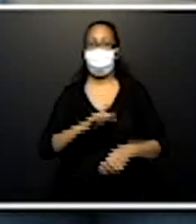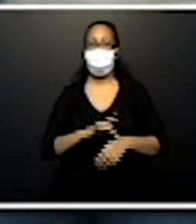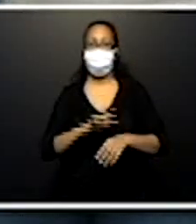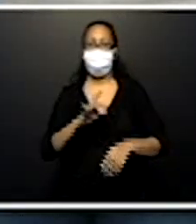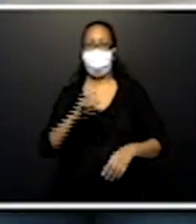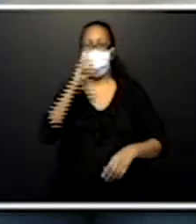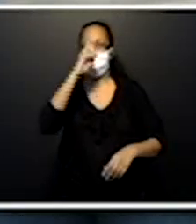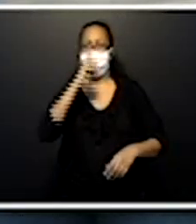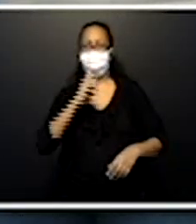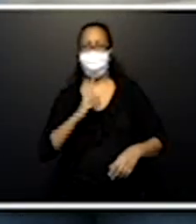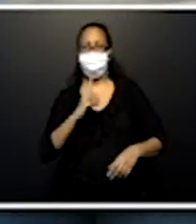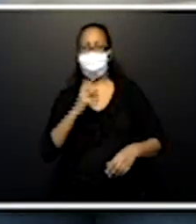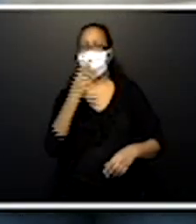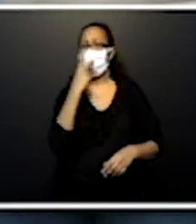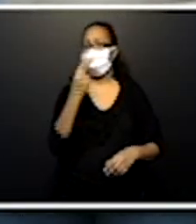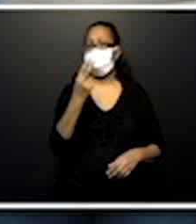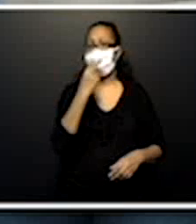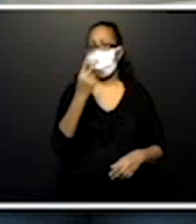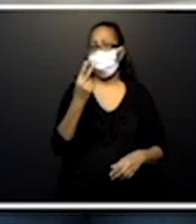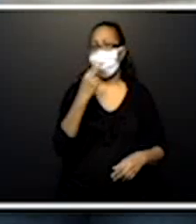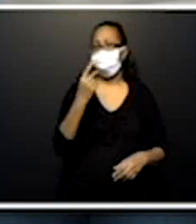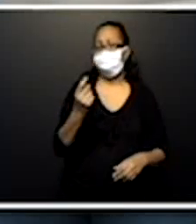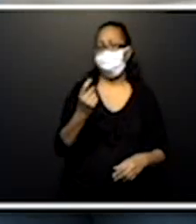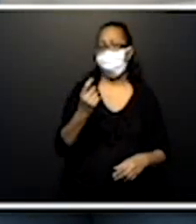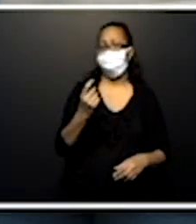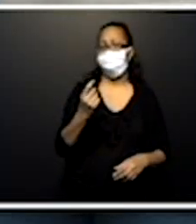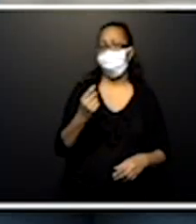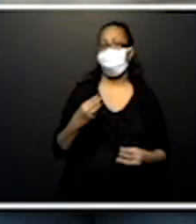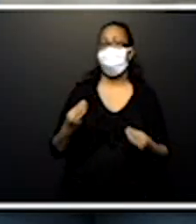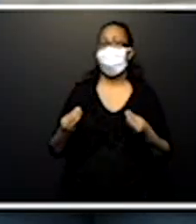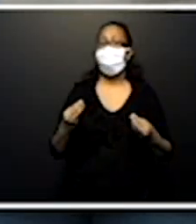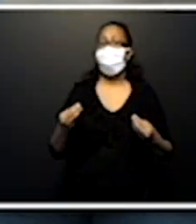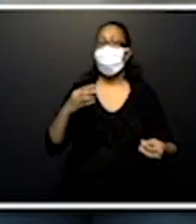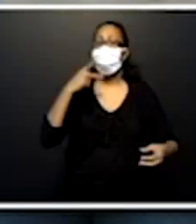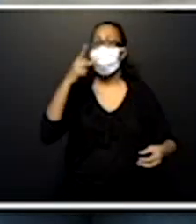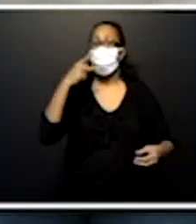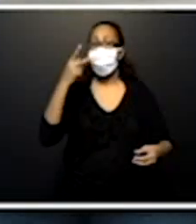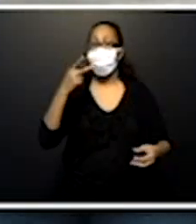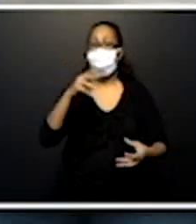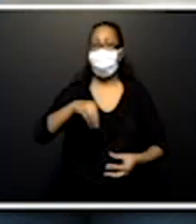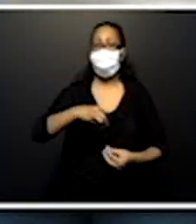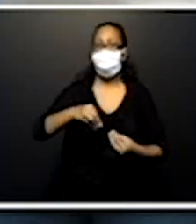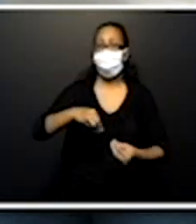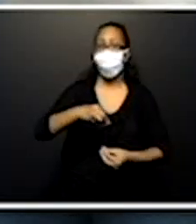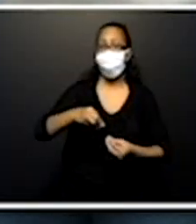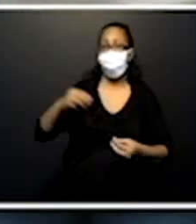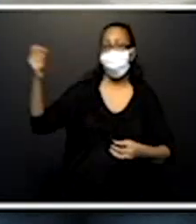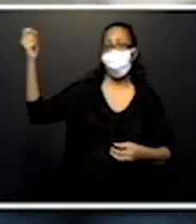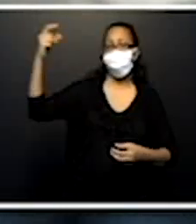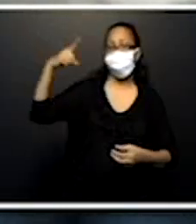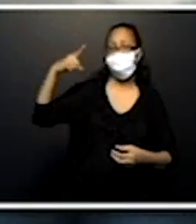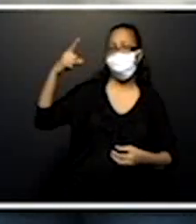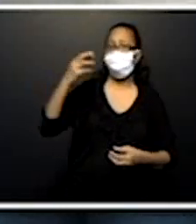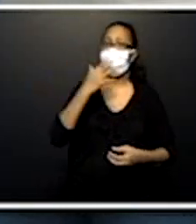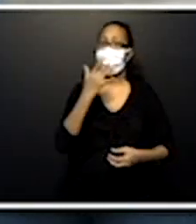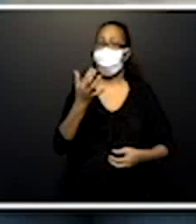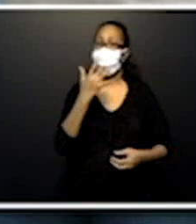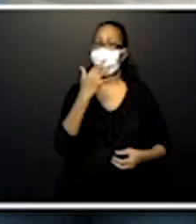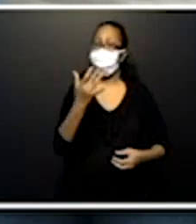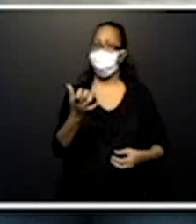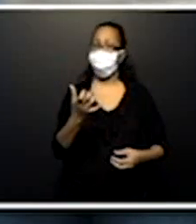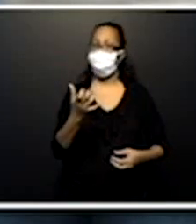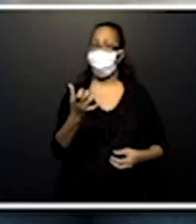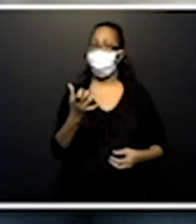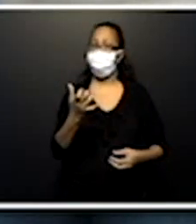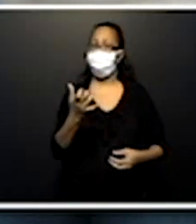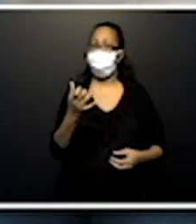cor. Ou então, quando a gente fala que é essa mistura do sol, das cores em coro, cores que é